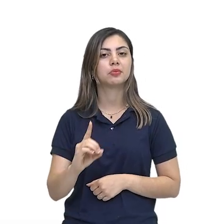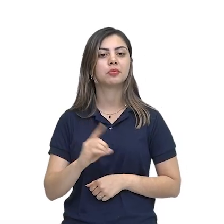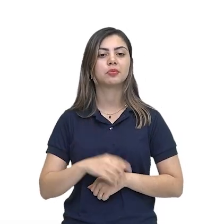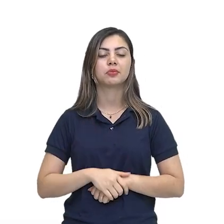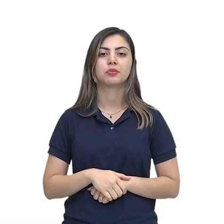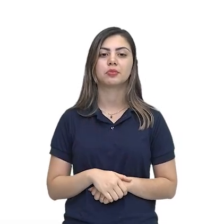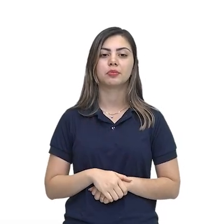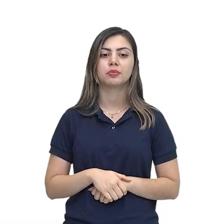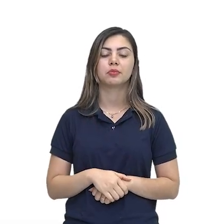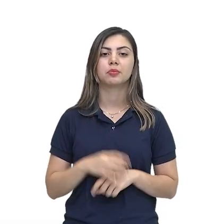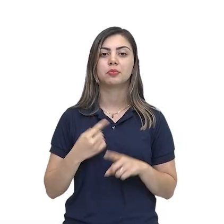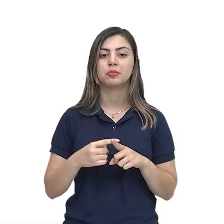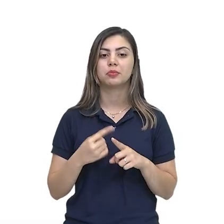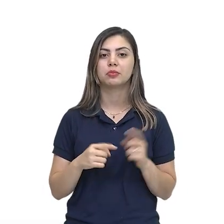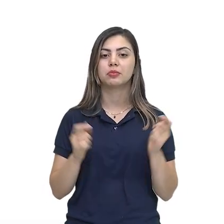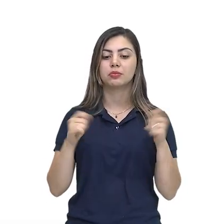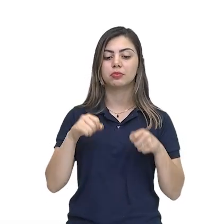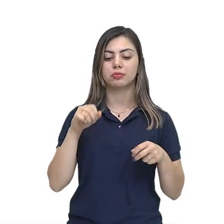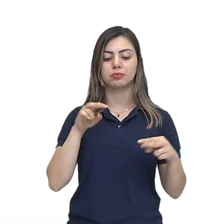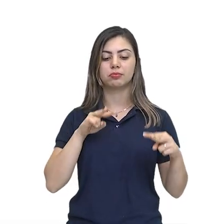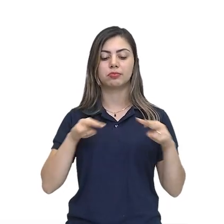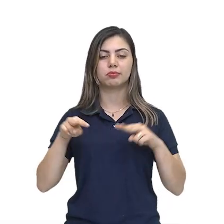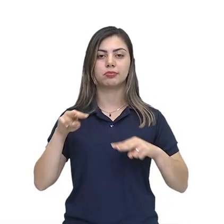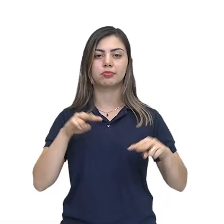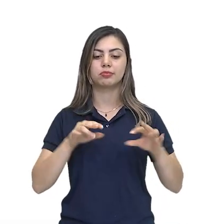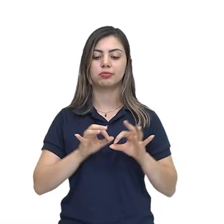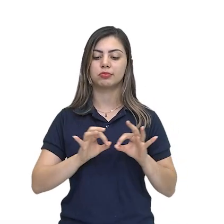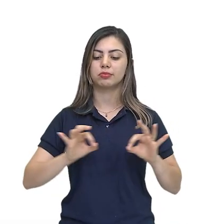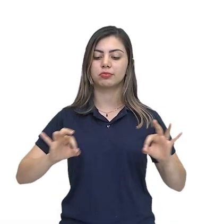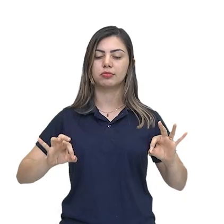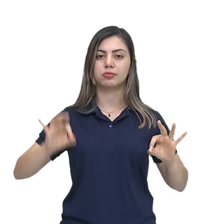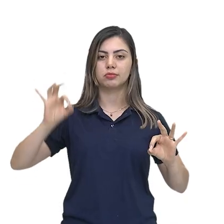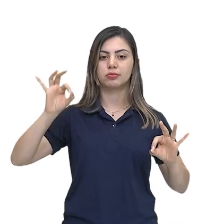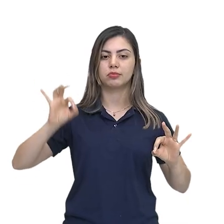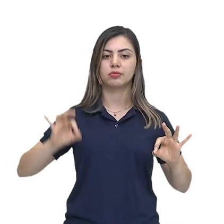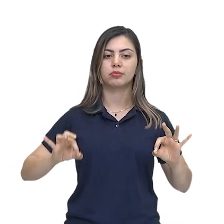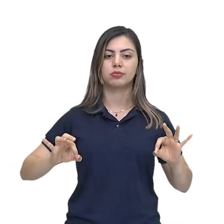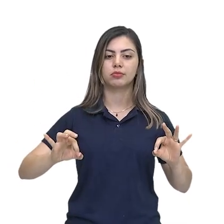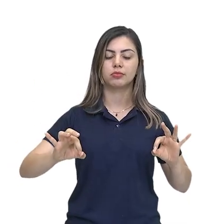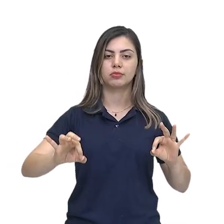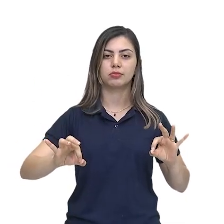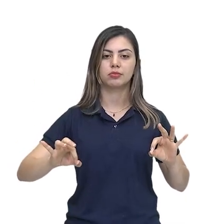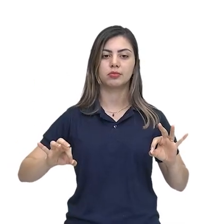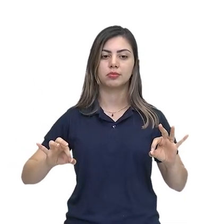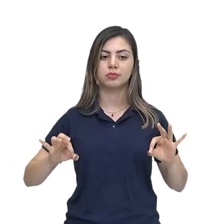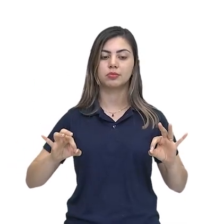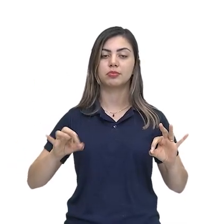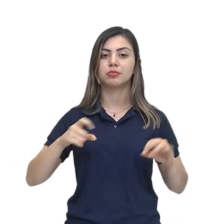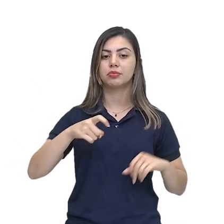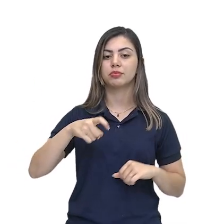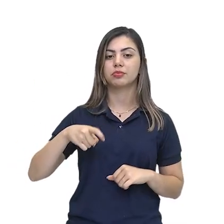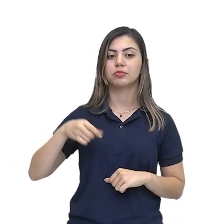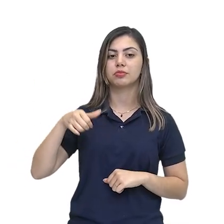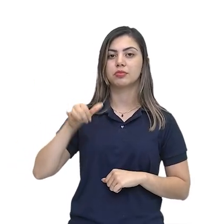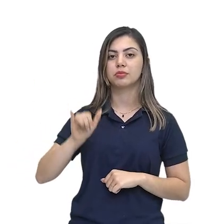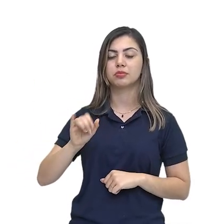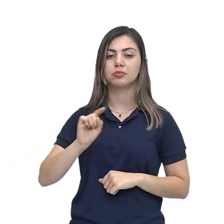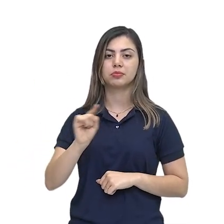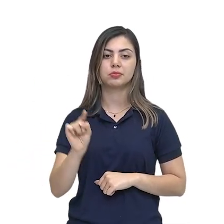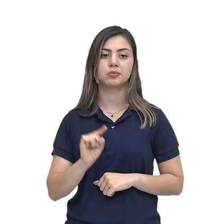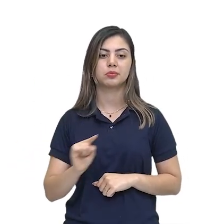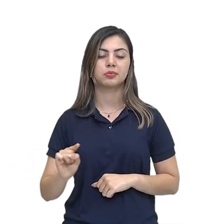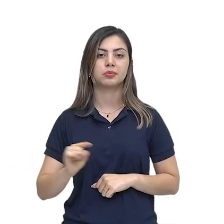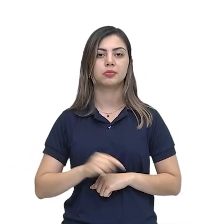você enxerga mais de um lado, né? Aqui nós temos o eixo X, aqui nós temos o eixo Y e aqui nós temos o